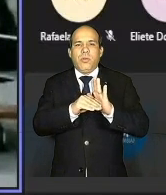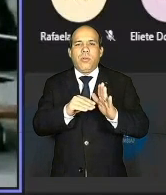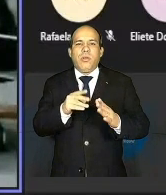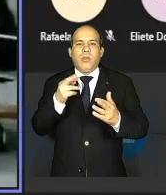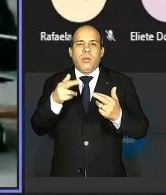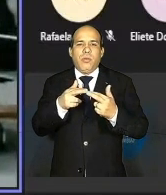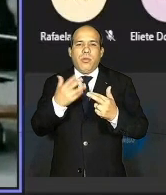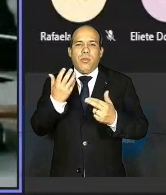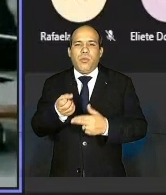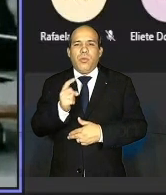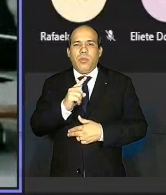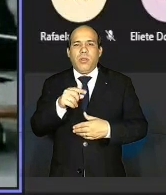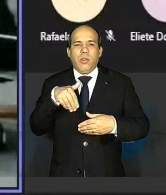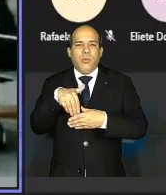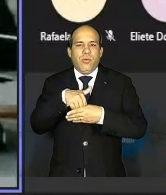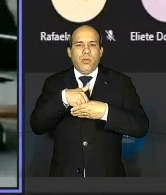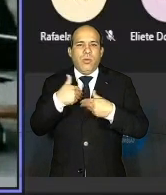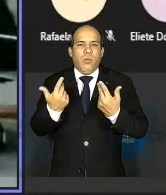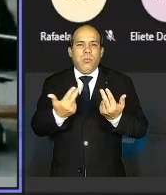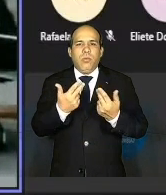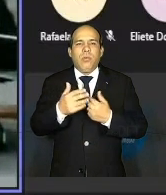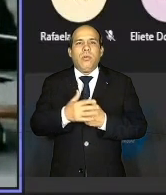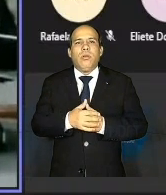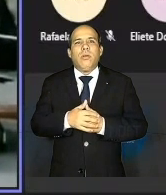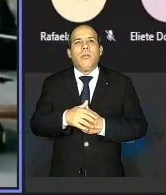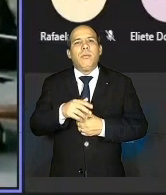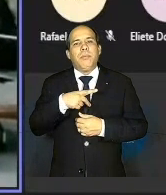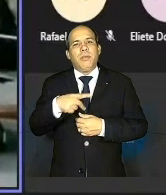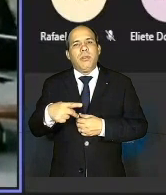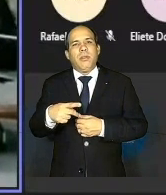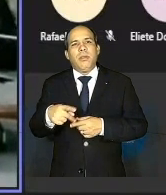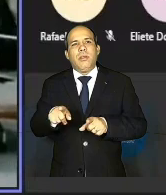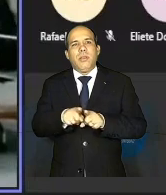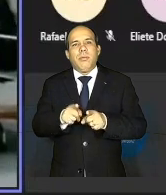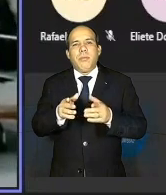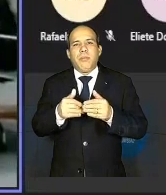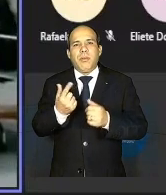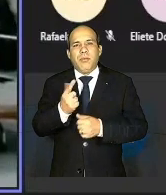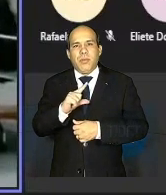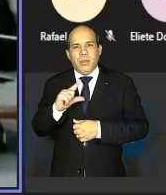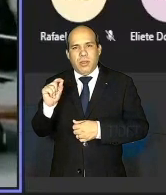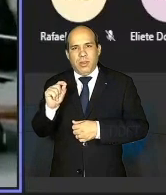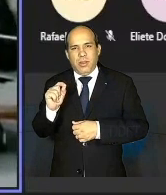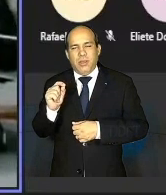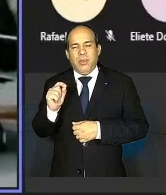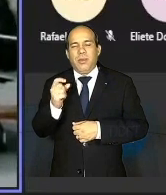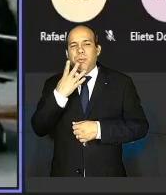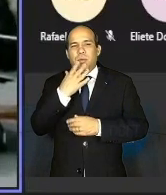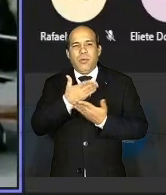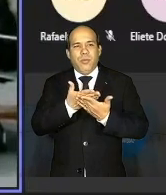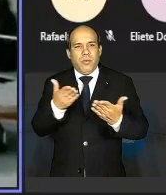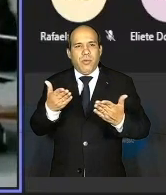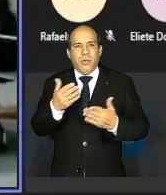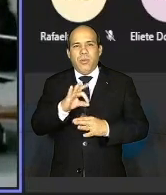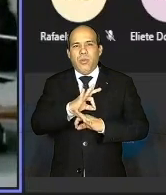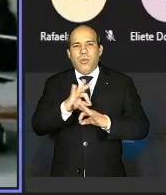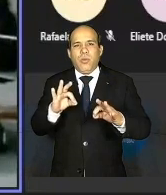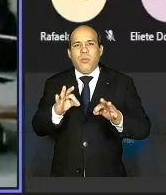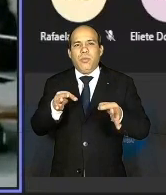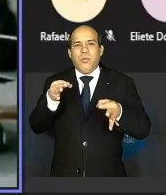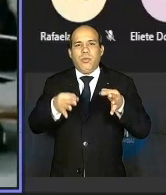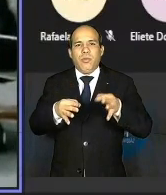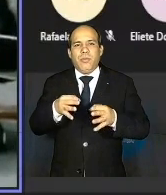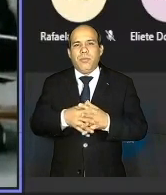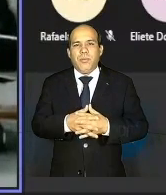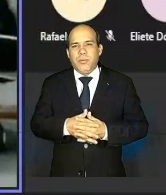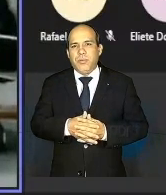da pauta, recurso desprovido, unânime. Senhor presidente, eu peço licença para me retirar e desejo a todos